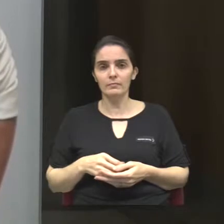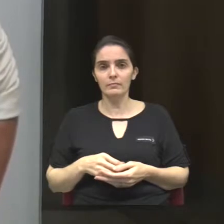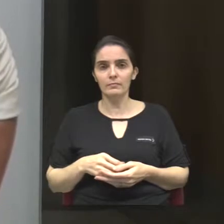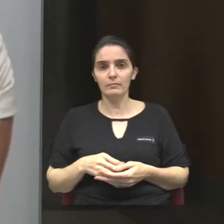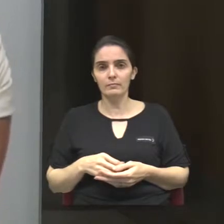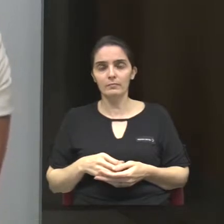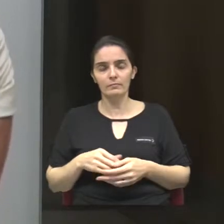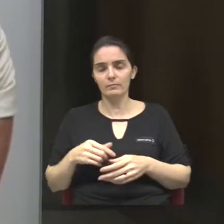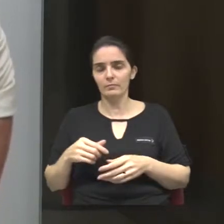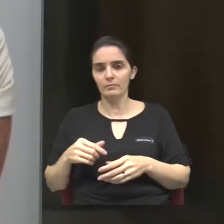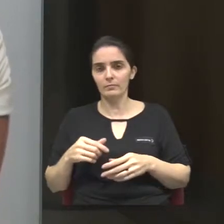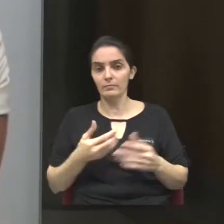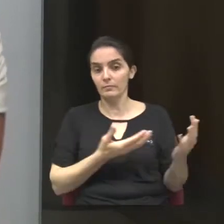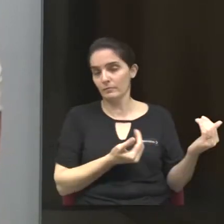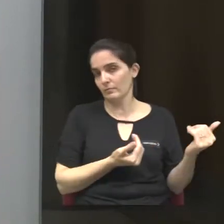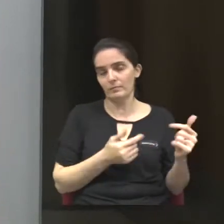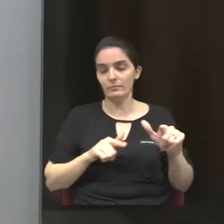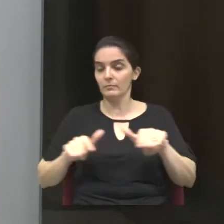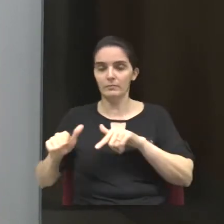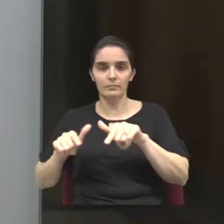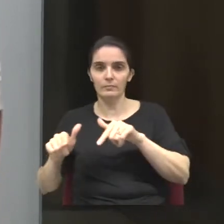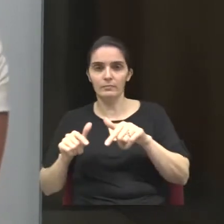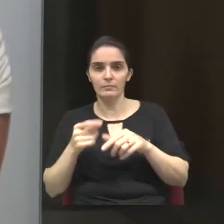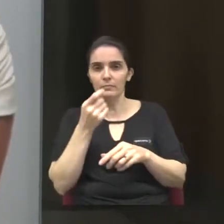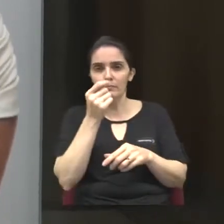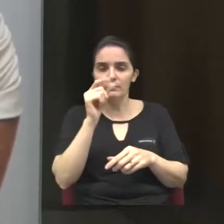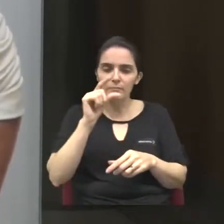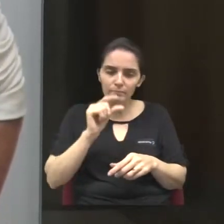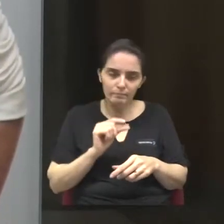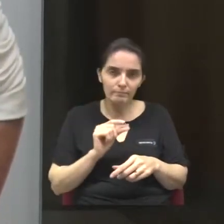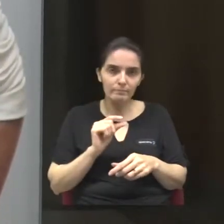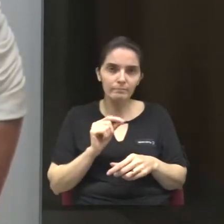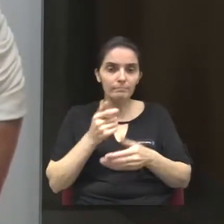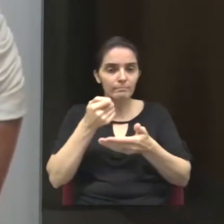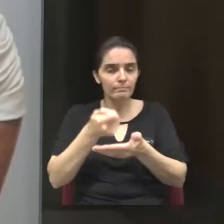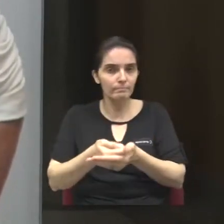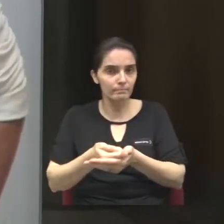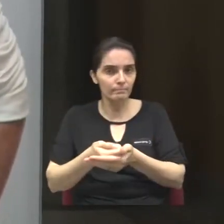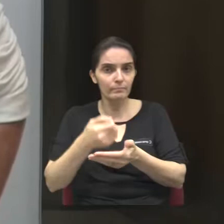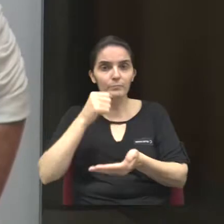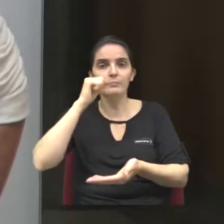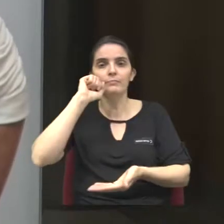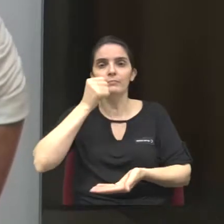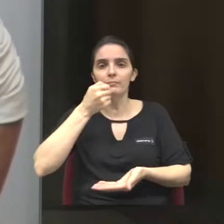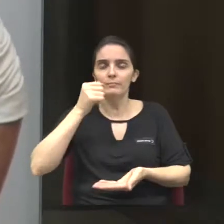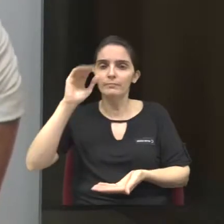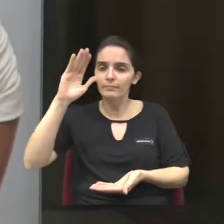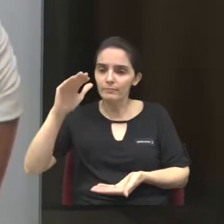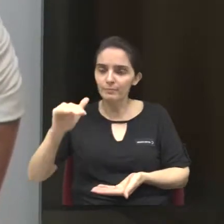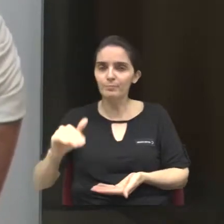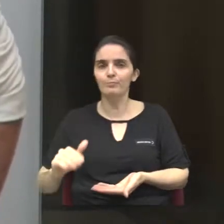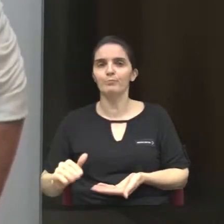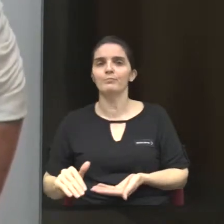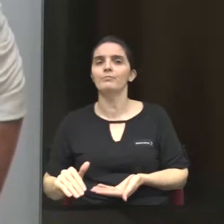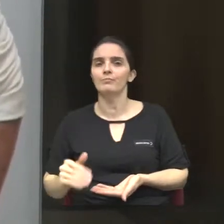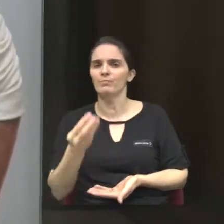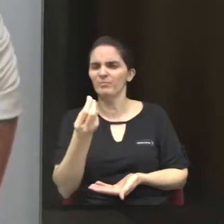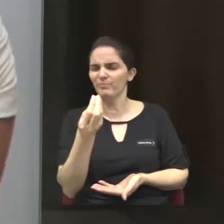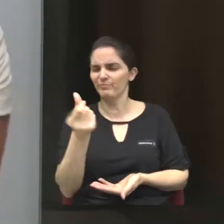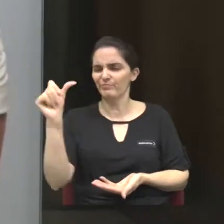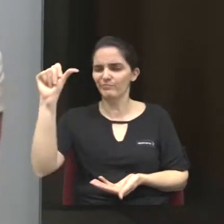estudando, então, ter o dinheiro contado, acabam indo para bebidas muito baratas e de qualidade muito ruim.